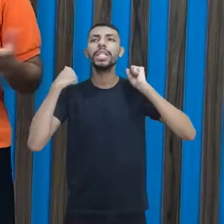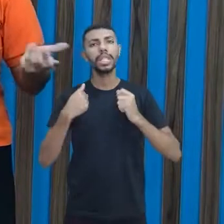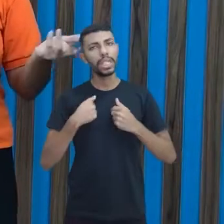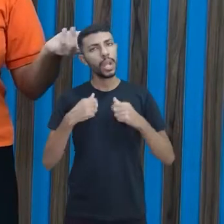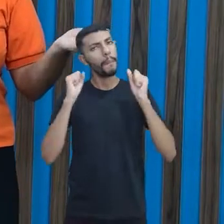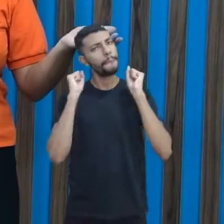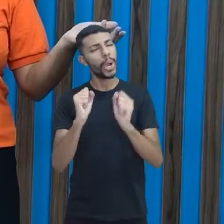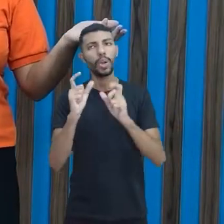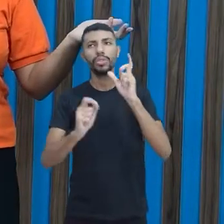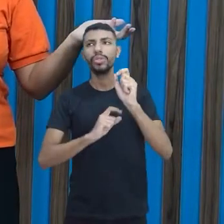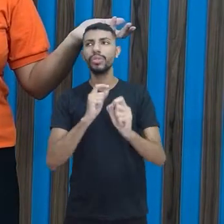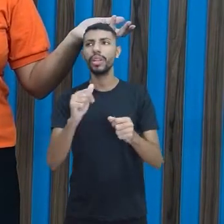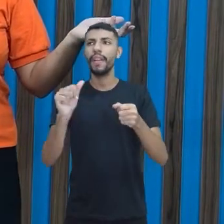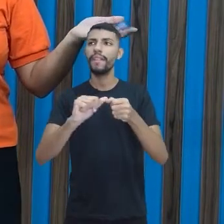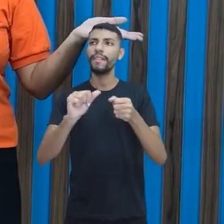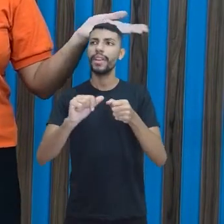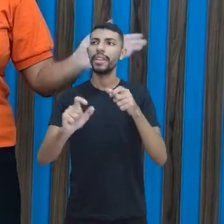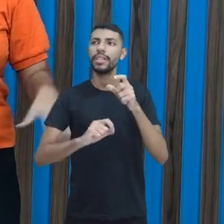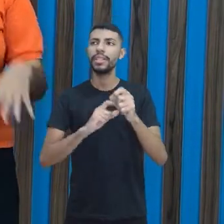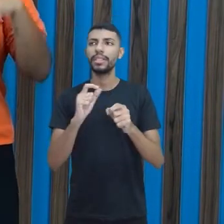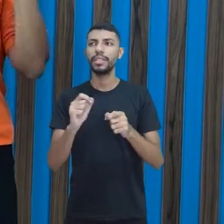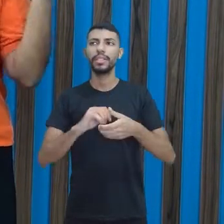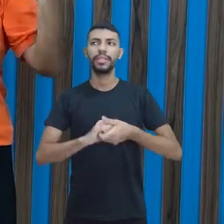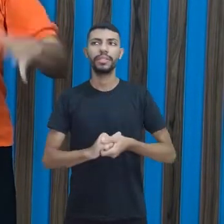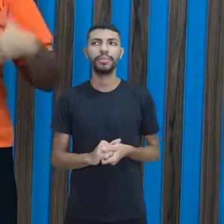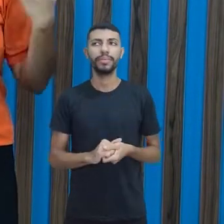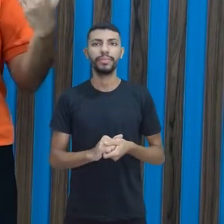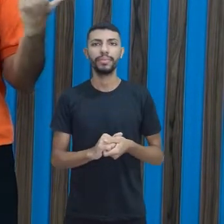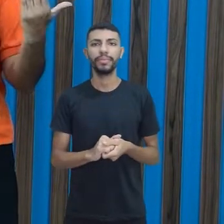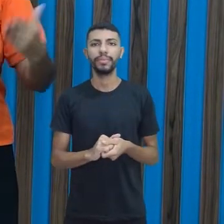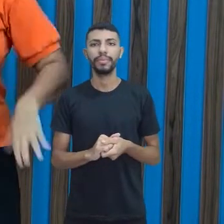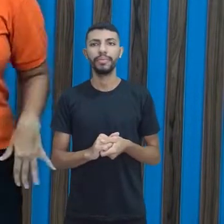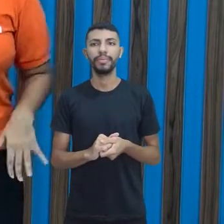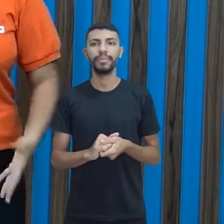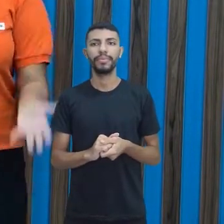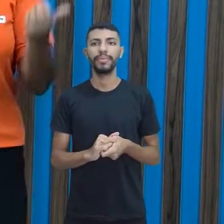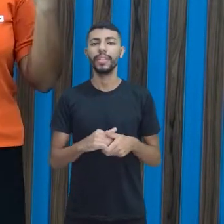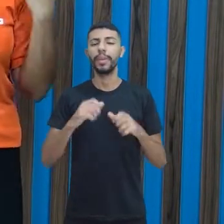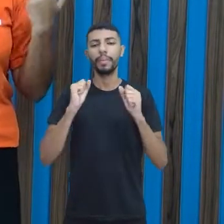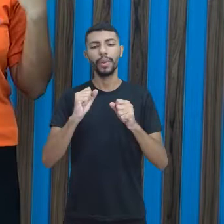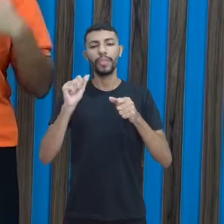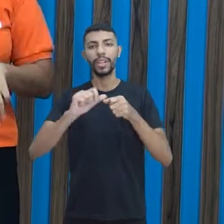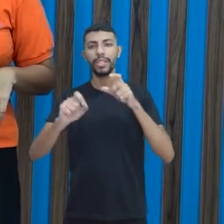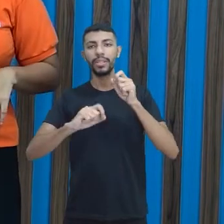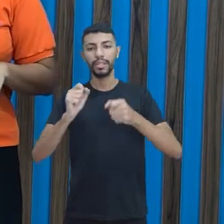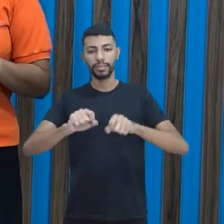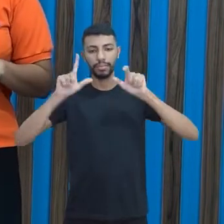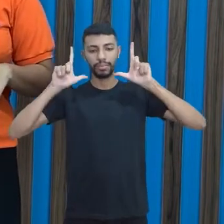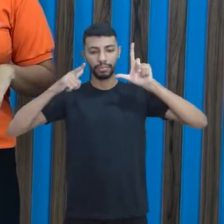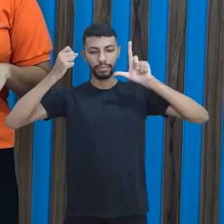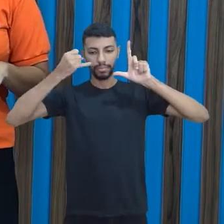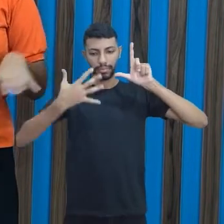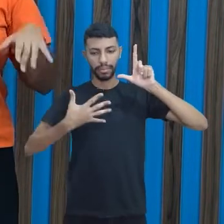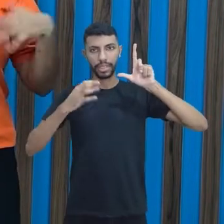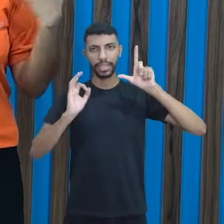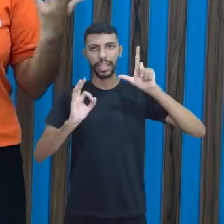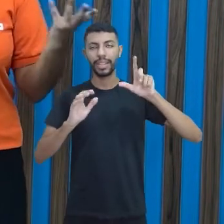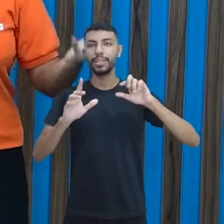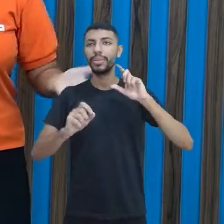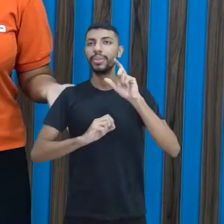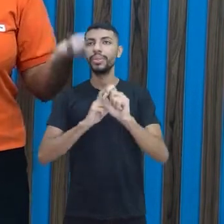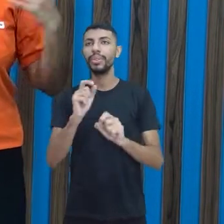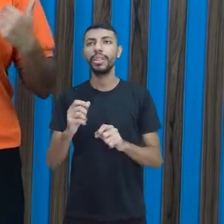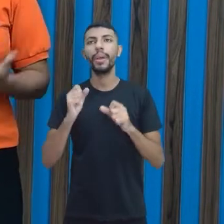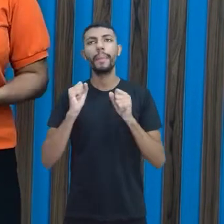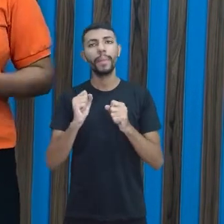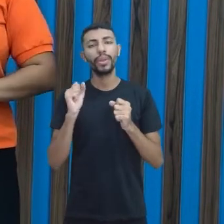Um autorretrato de mim é pleonasmo, né, gente? Perdão. Fiquei o quê? Empolgada. Um autorretrato, eu posso escolher exaltar